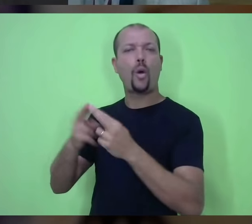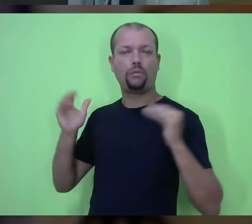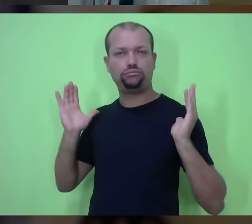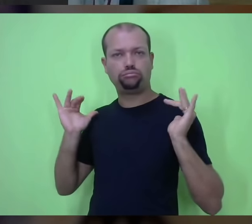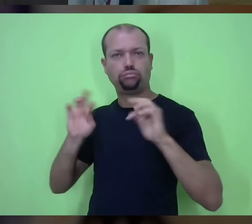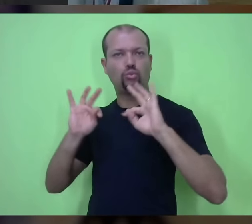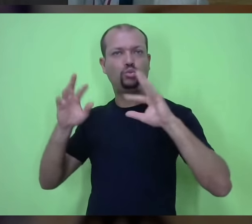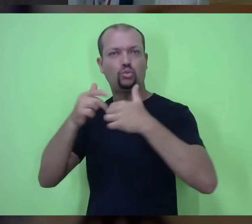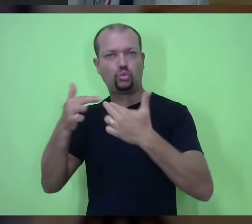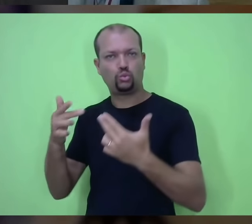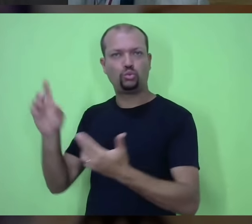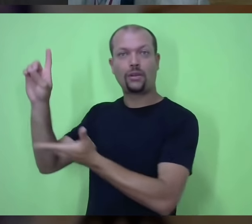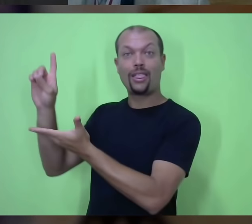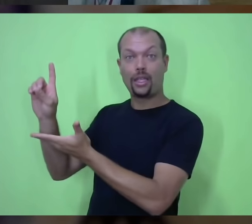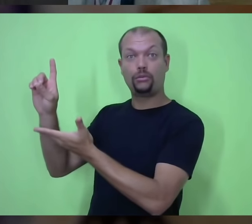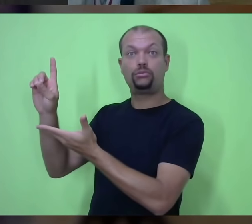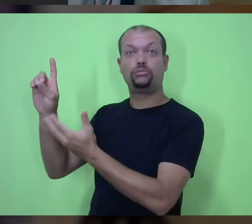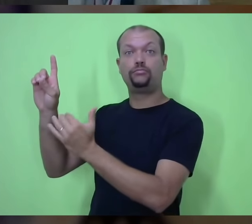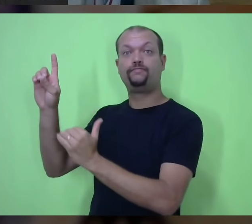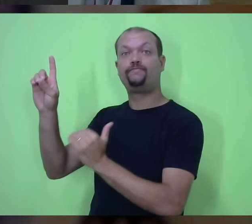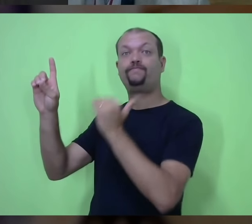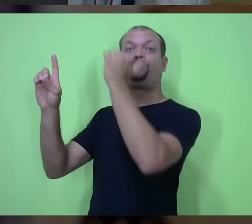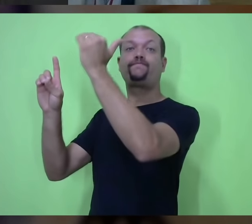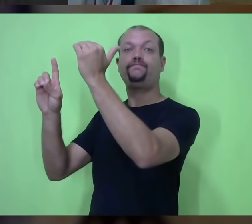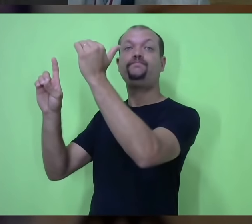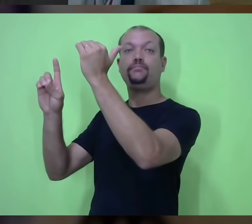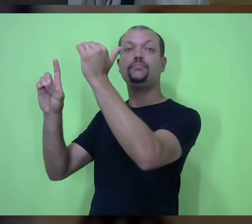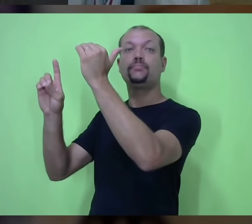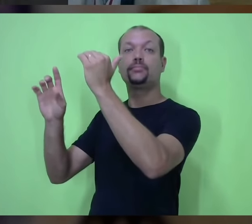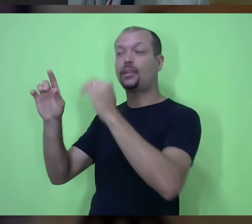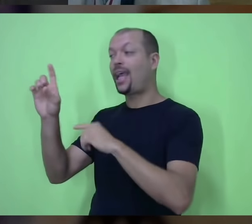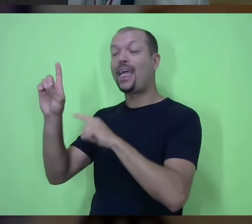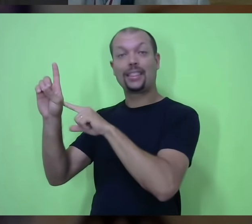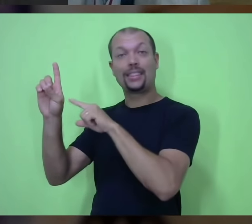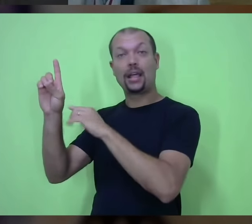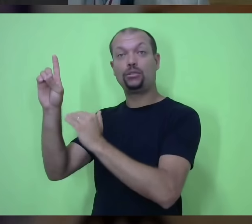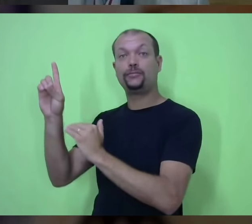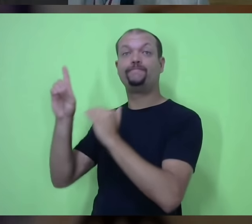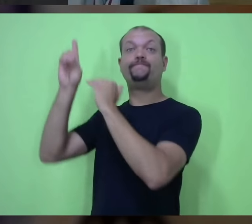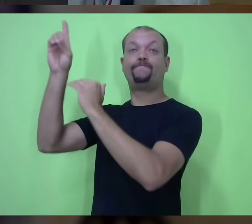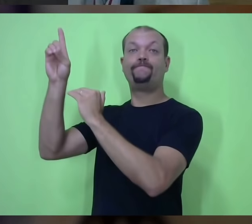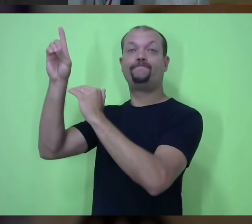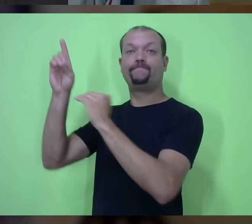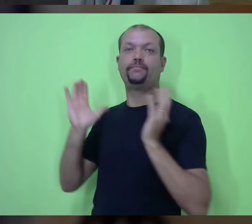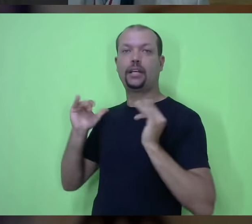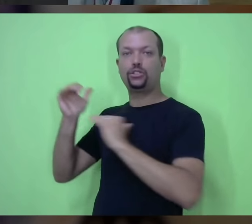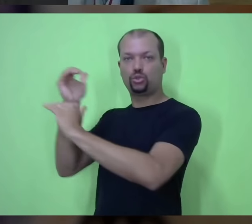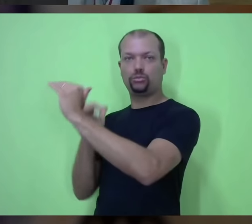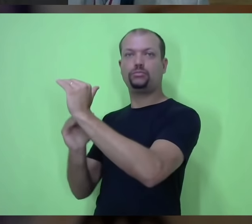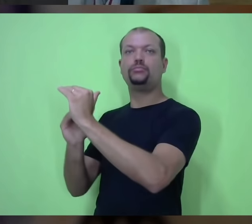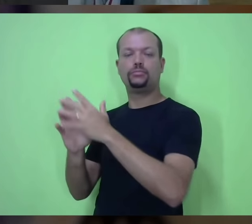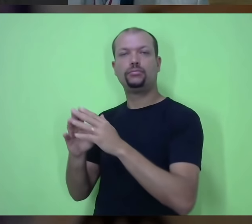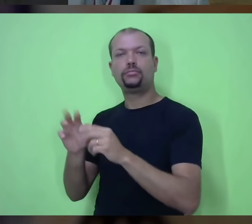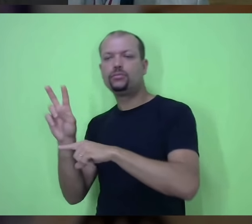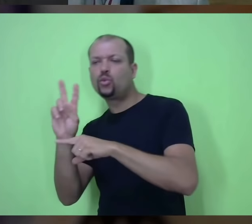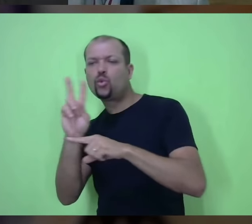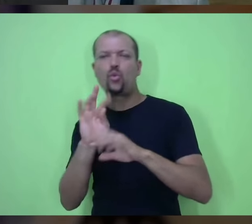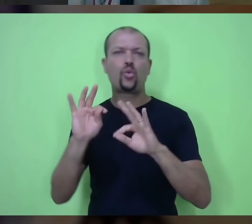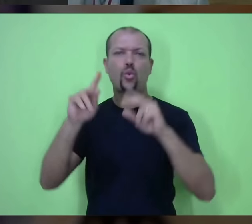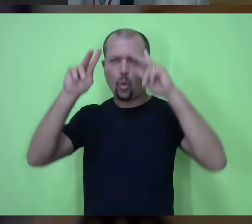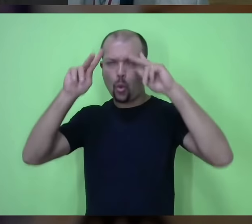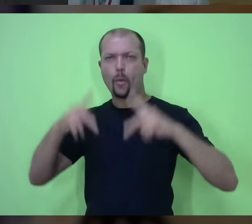realmente é Deus, está acima dos anjos, é um com o Pai, mas que legisla sobre toda a